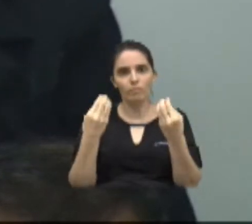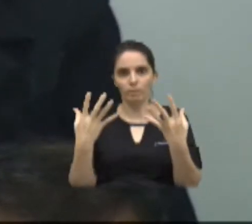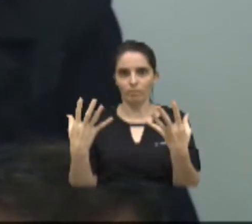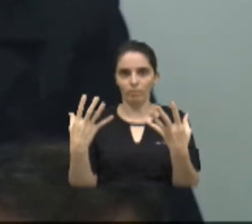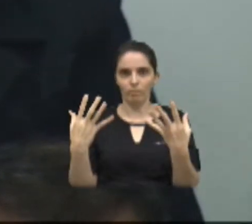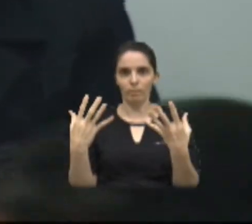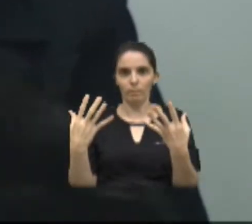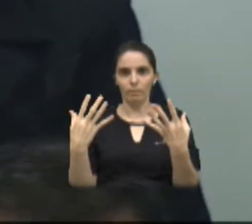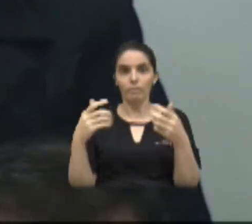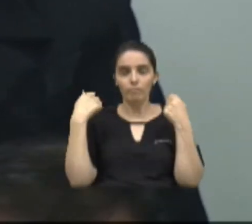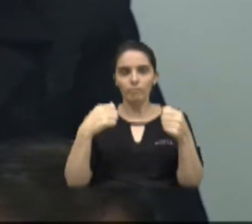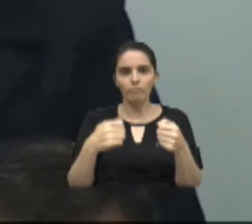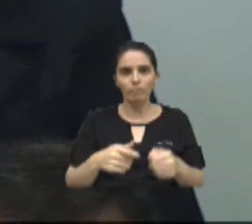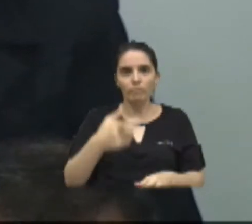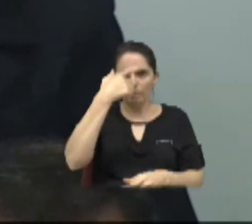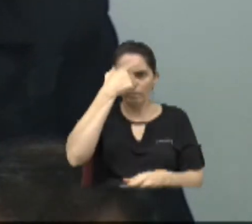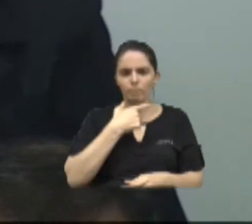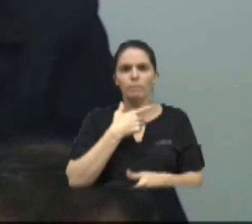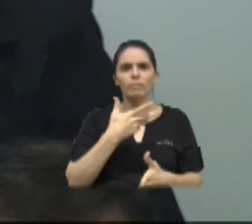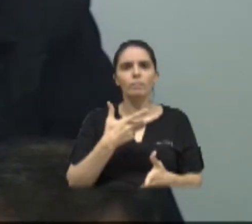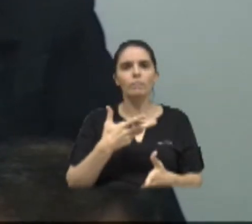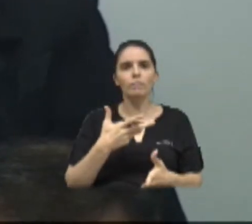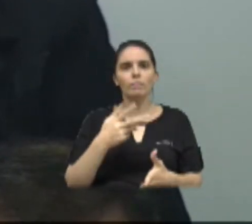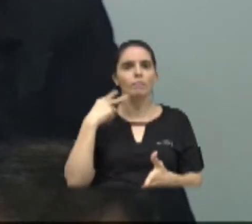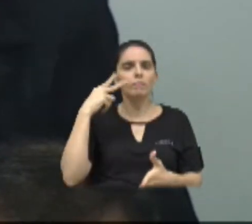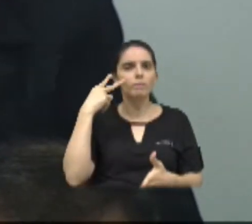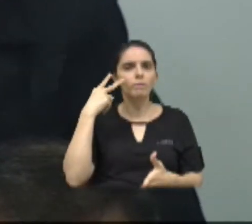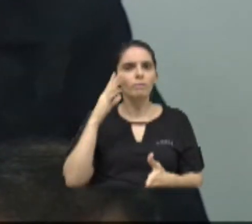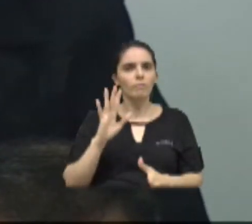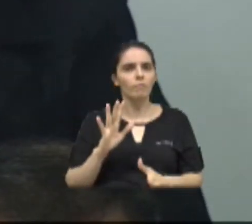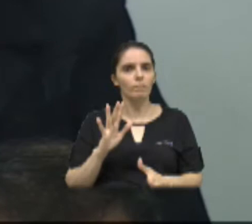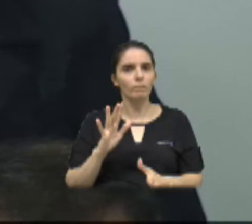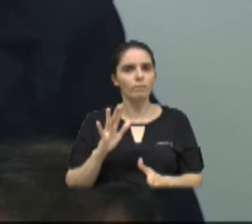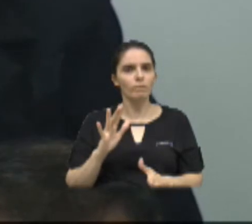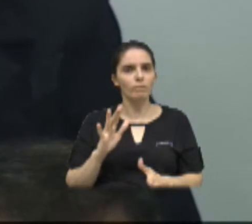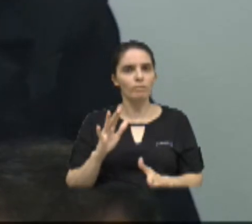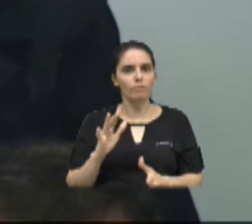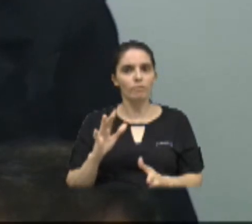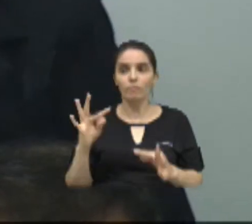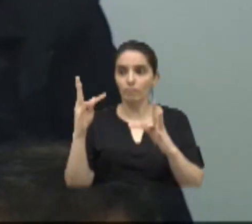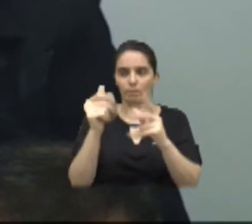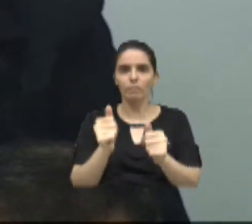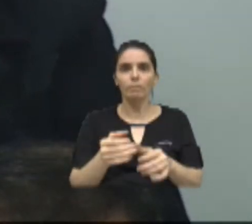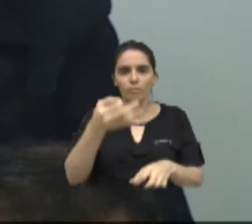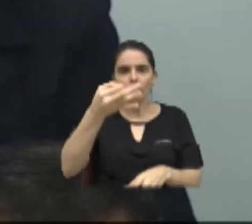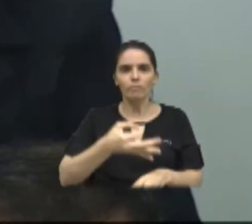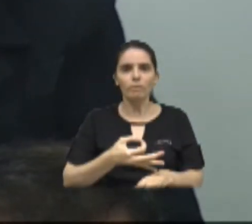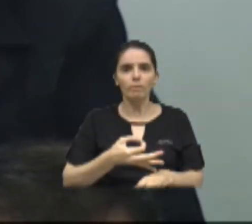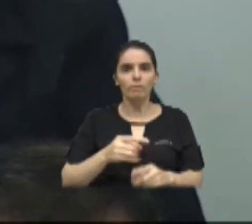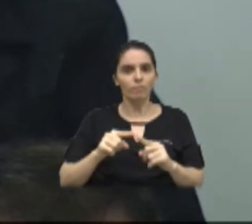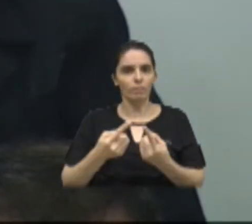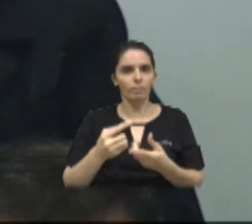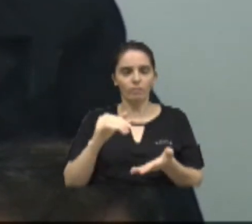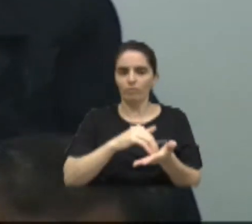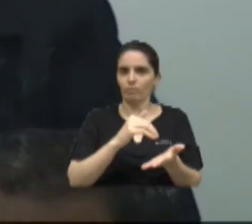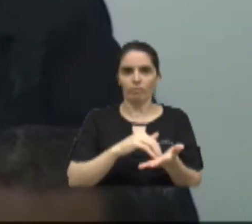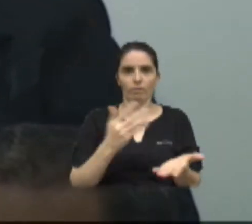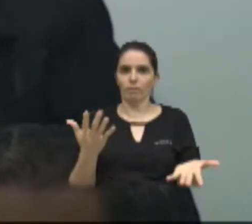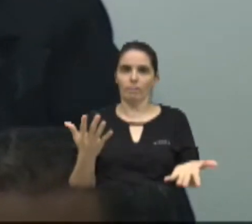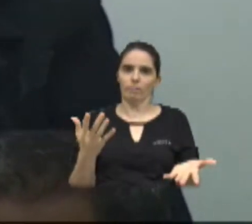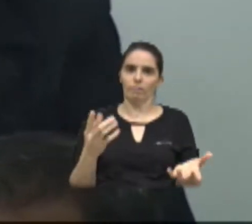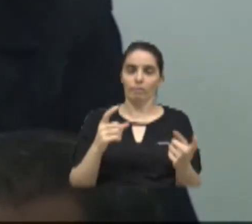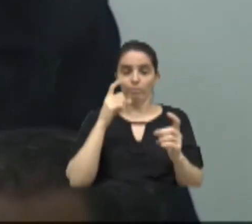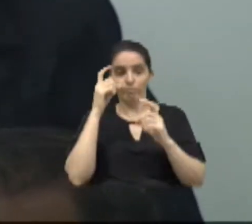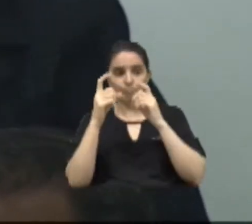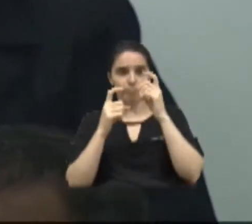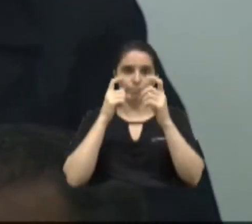Então vamos levar a sério, nós vereadores vamos parar, nós nunca brincamos, todo mundo aqui é sério. Agora, lá os secretários que a gente fica meio